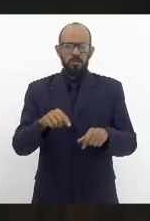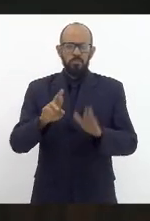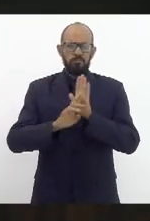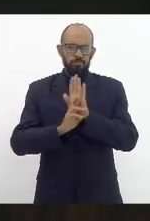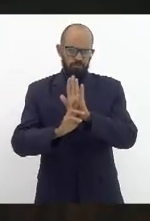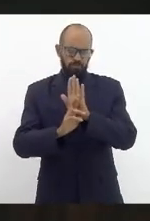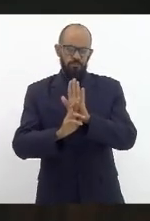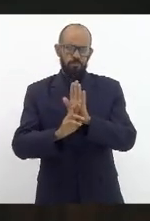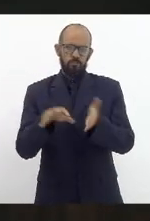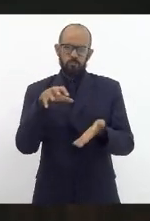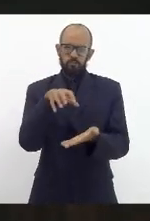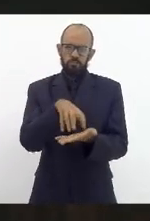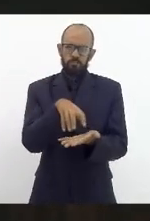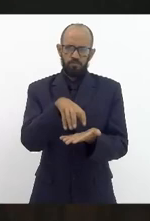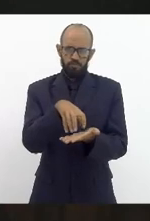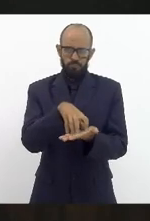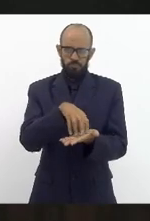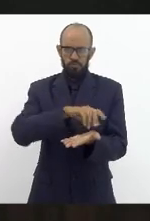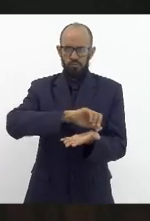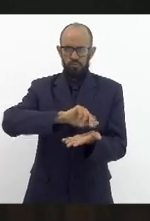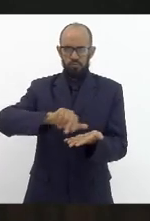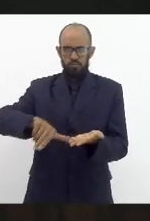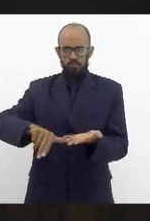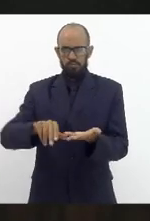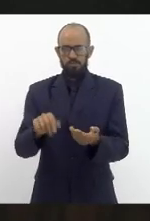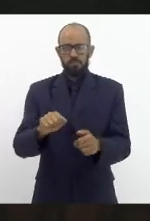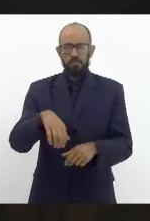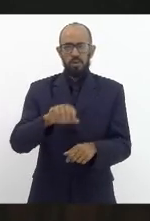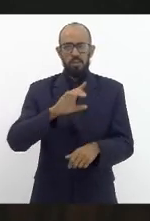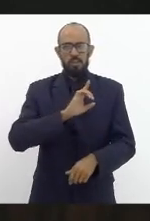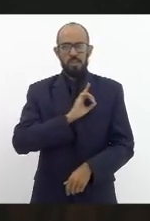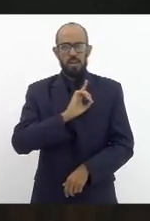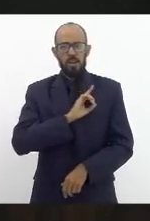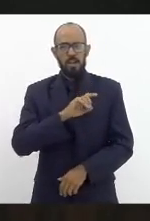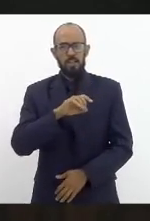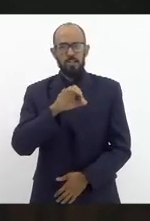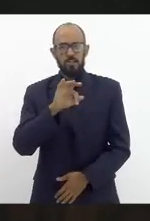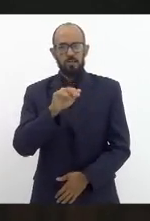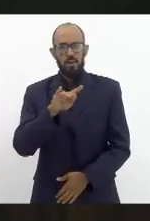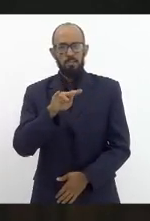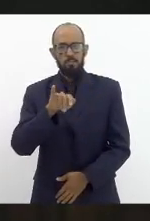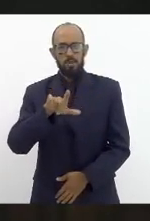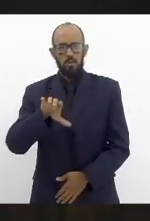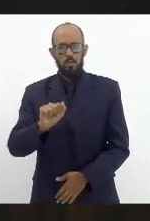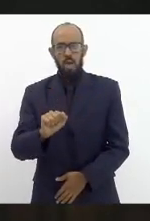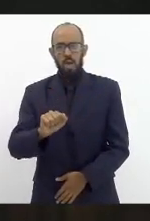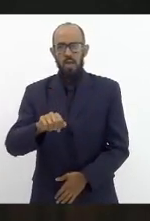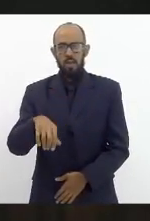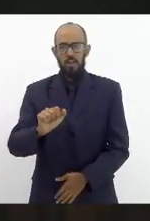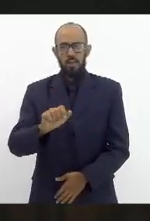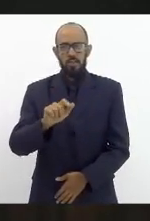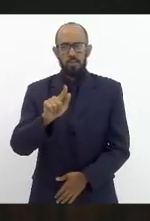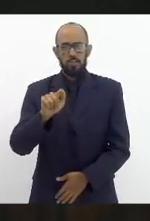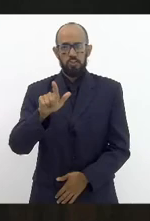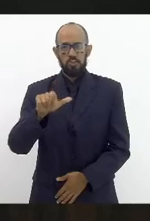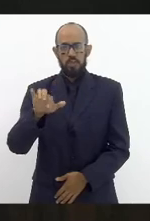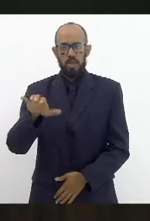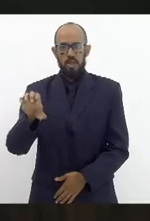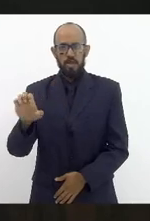classe, das delegadas Fabíola, Gisele de Lima,